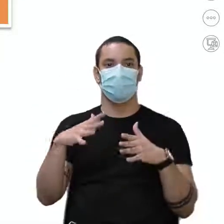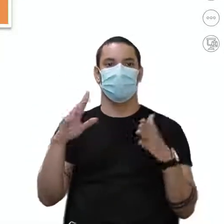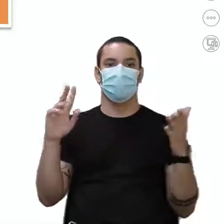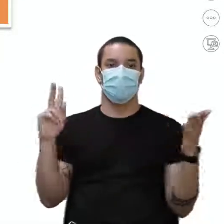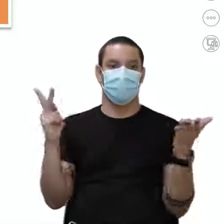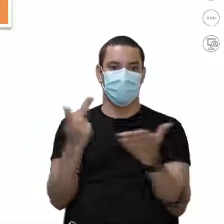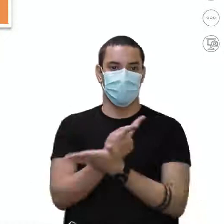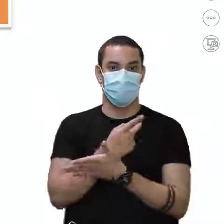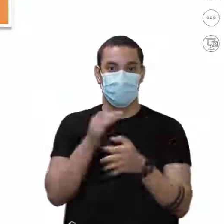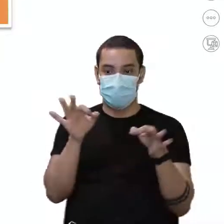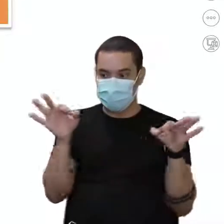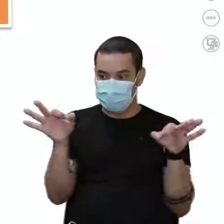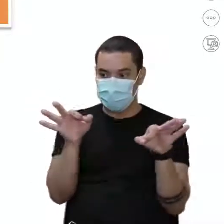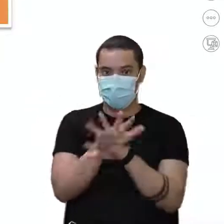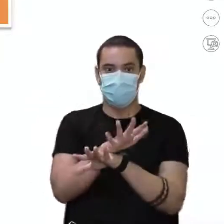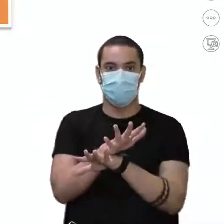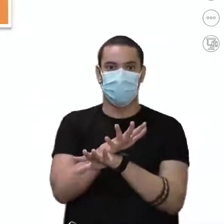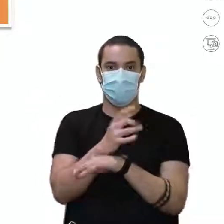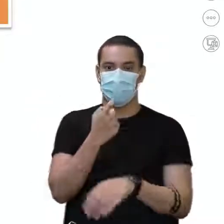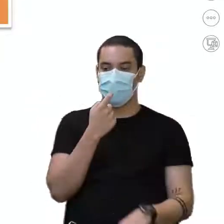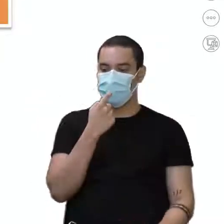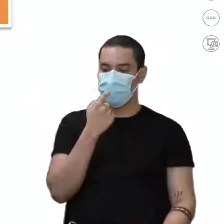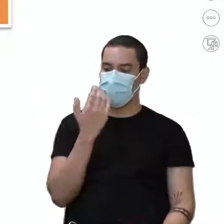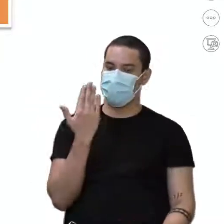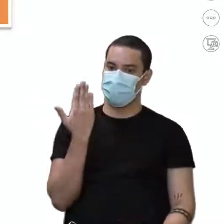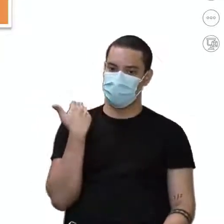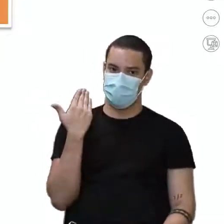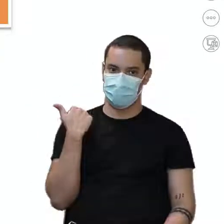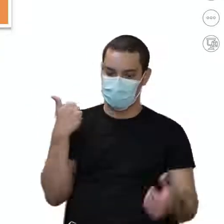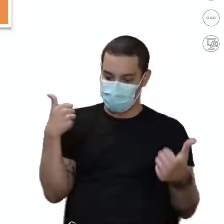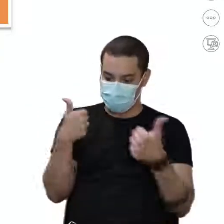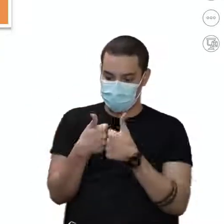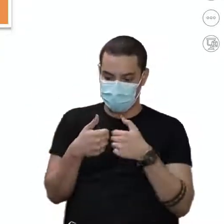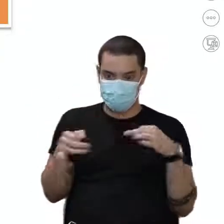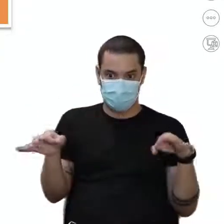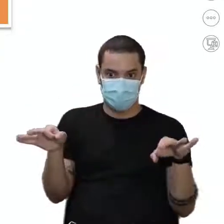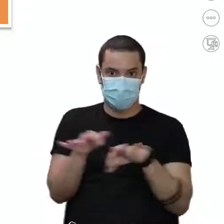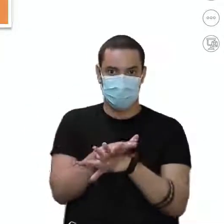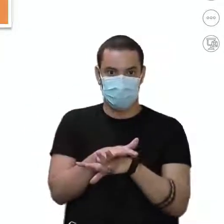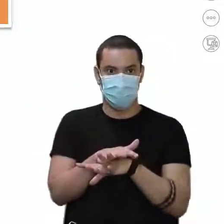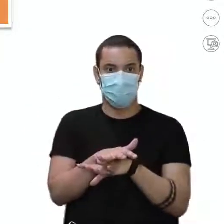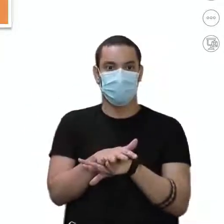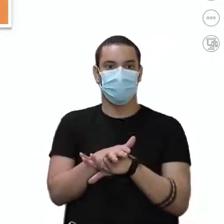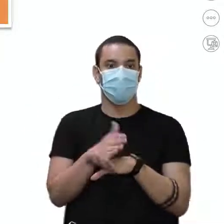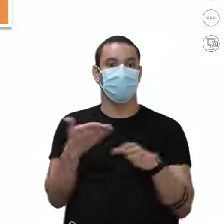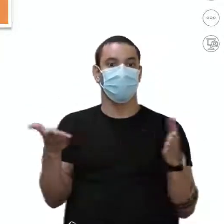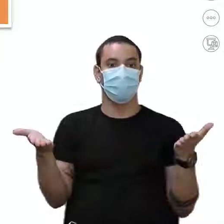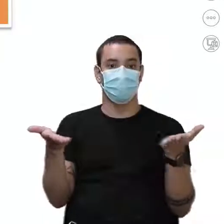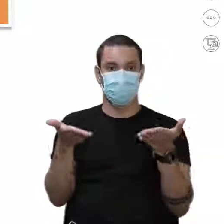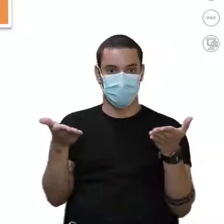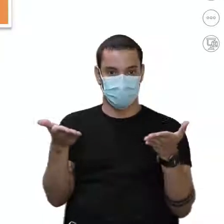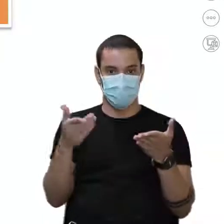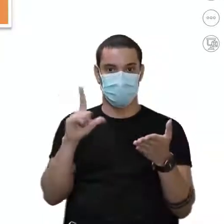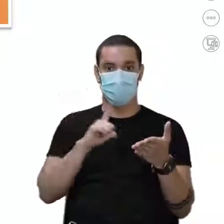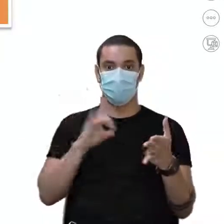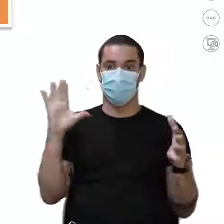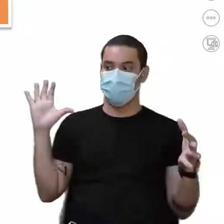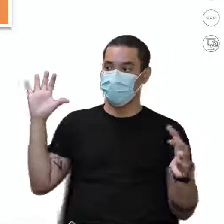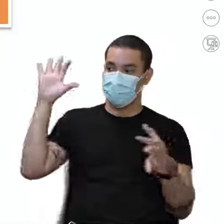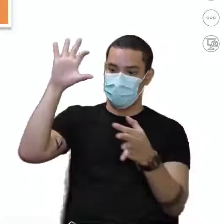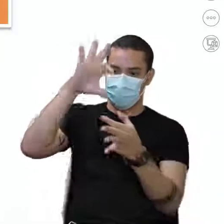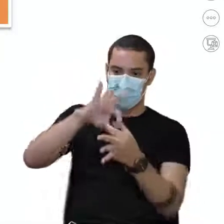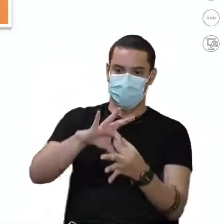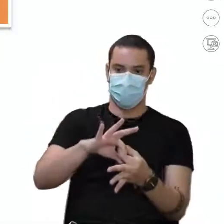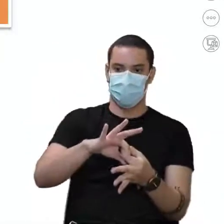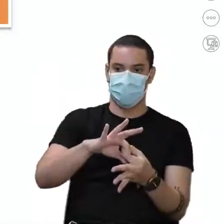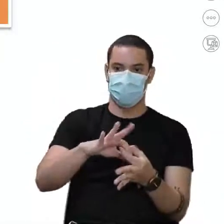atividade tiver acabado recentemente, acabou, tal, foi bem recente. Nesse caso, há uma conexão